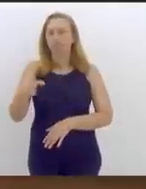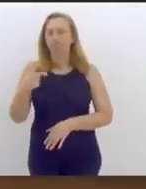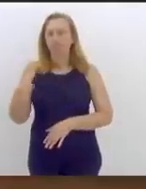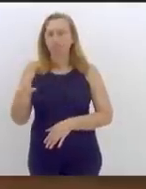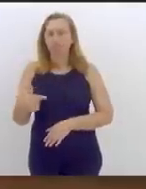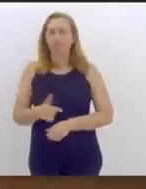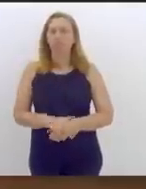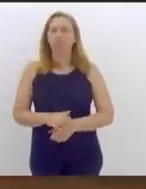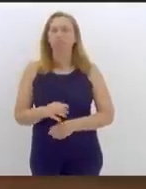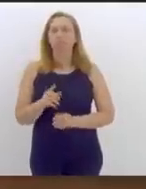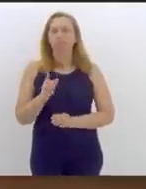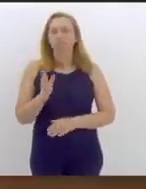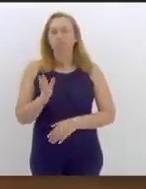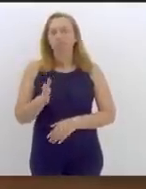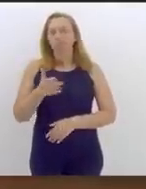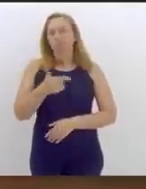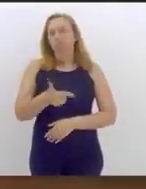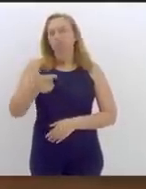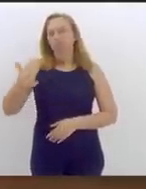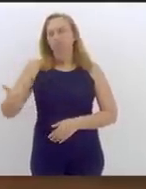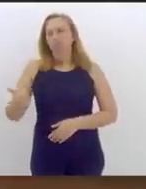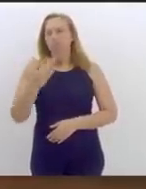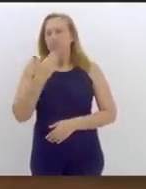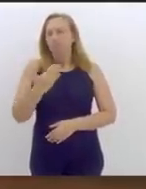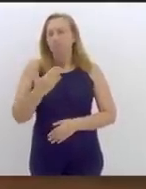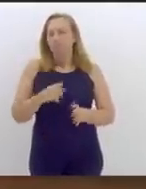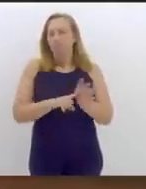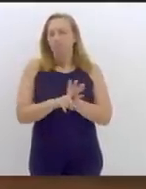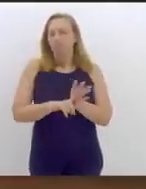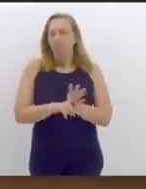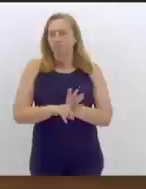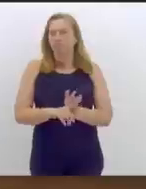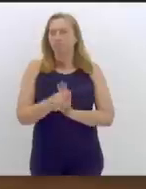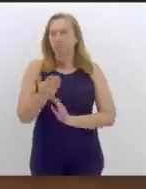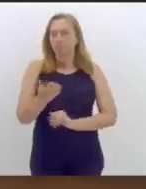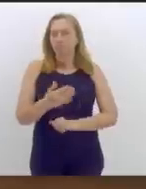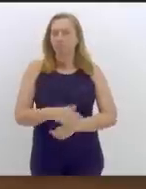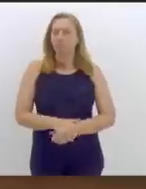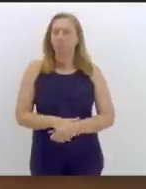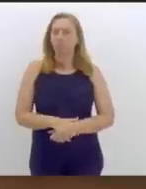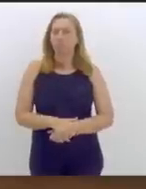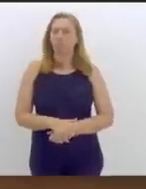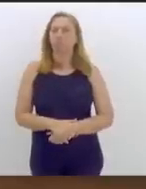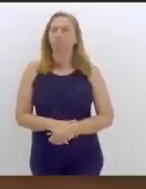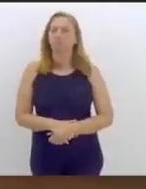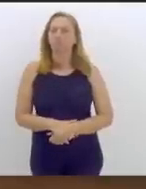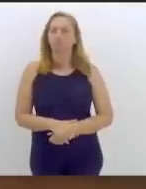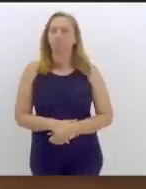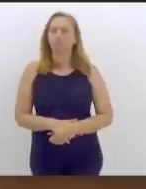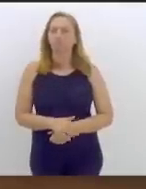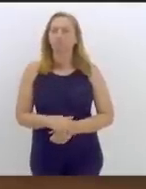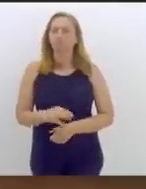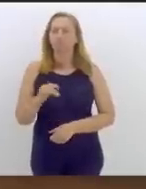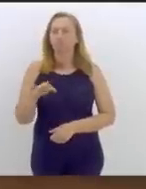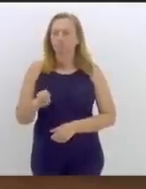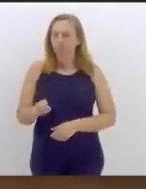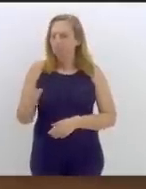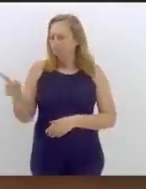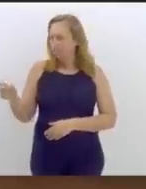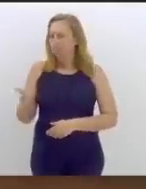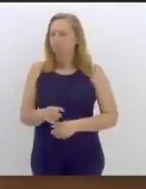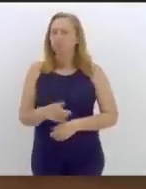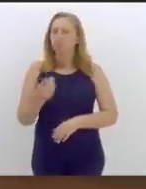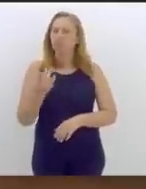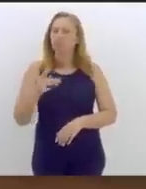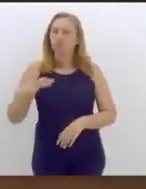5577/ 2022 pedindo a unificação conforme até o Portugal colocou mais uma vez sendo do nosso gabinete aqui da união dos nossos braços